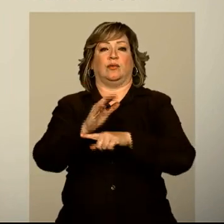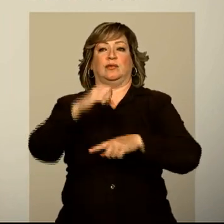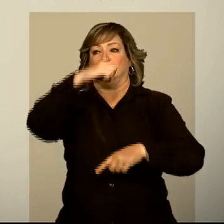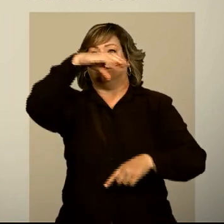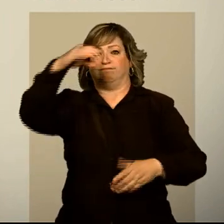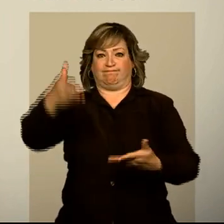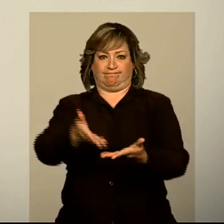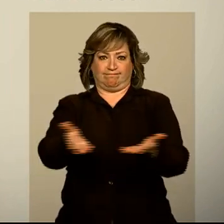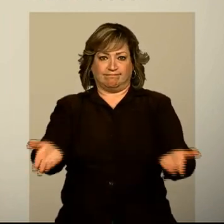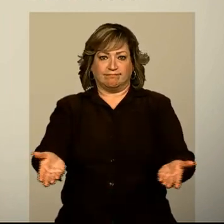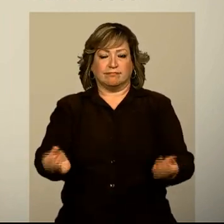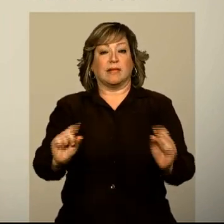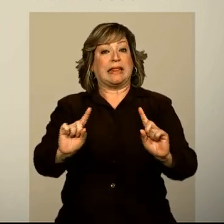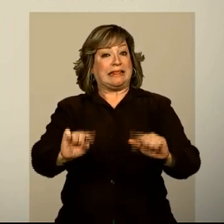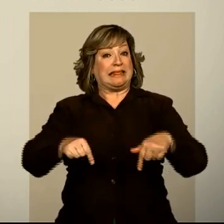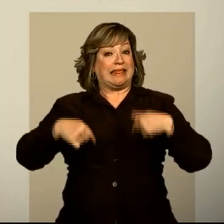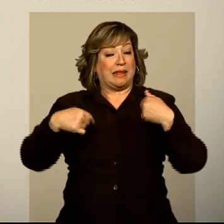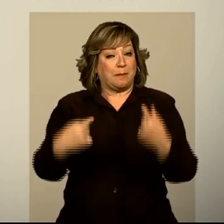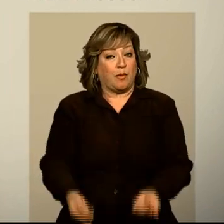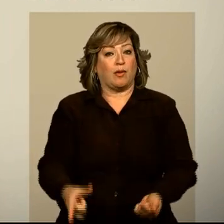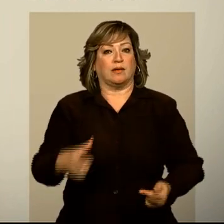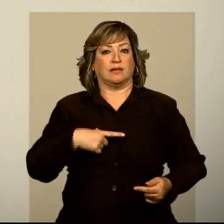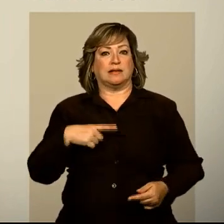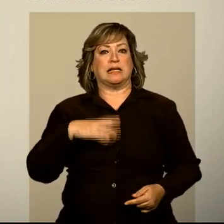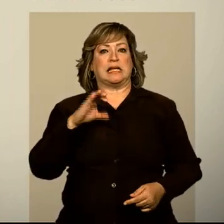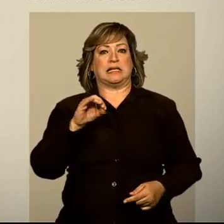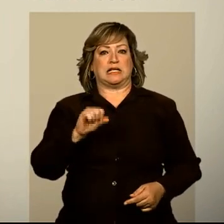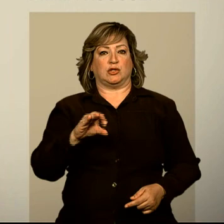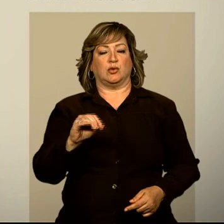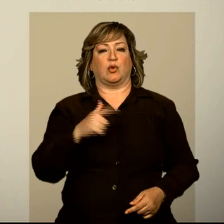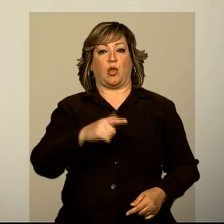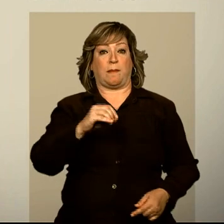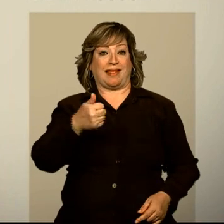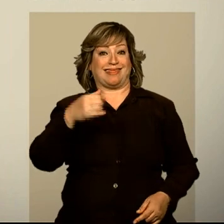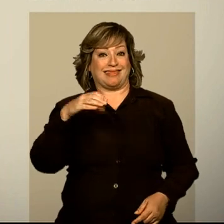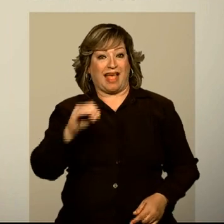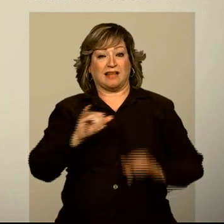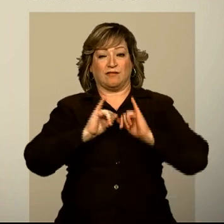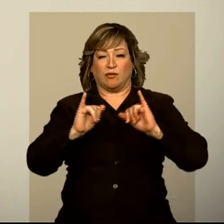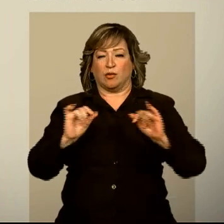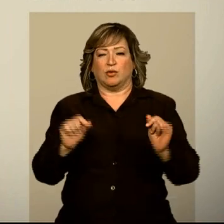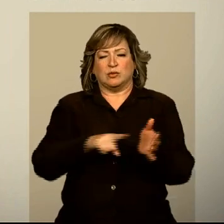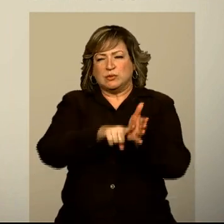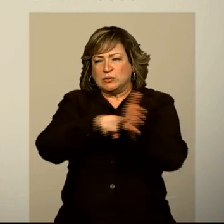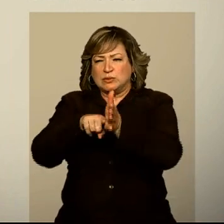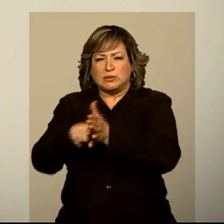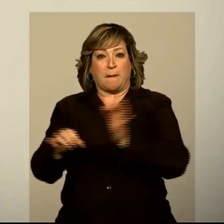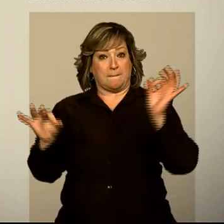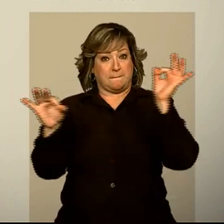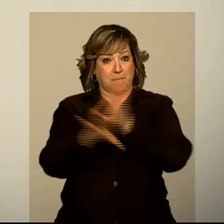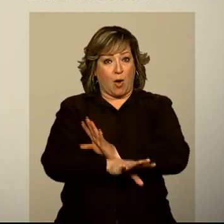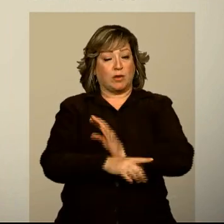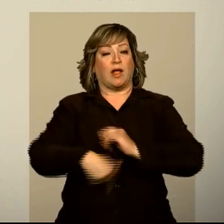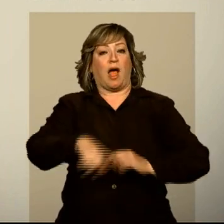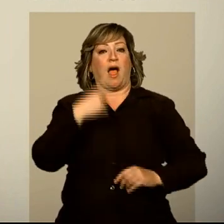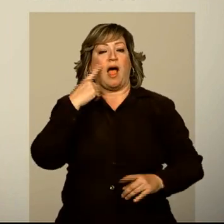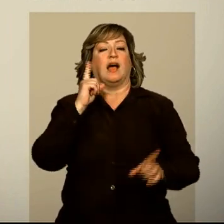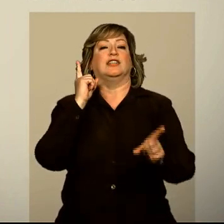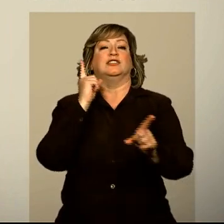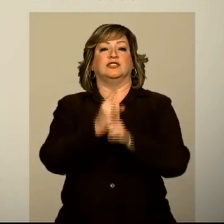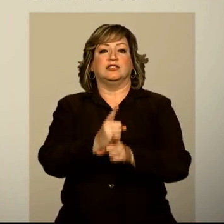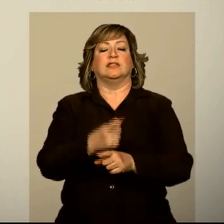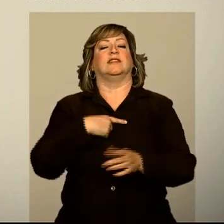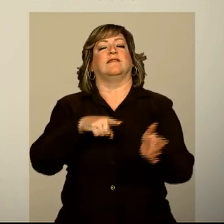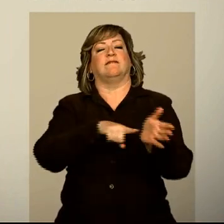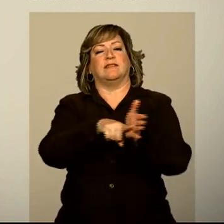atendidas depois quando os dados do censo de 2010 ficaram prontos nós fizemos uma